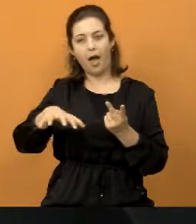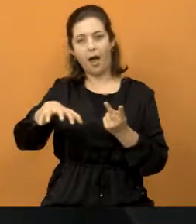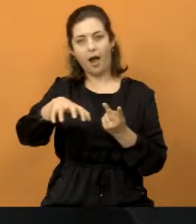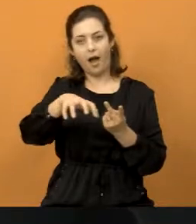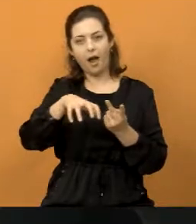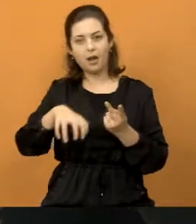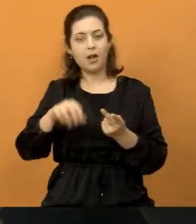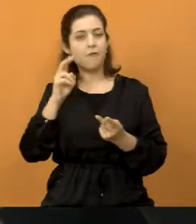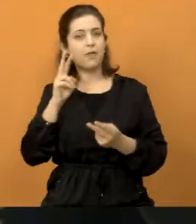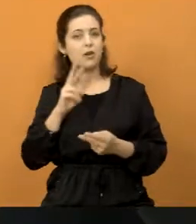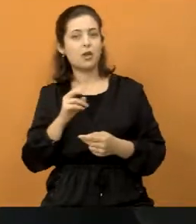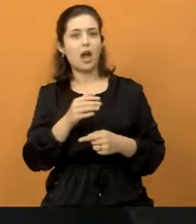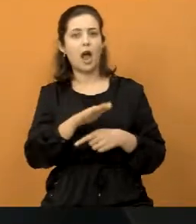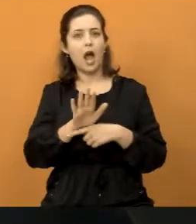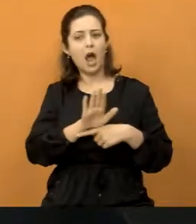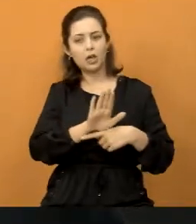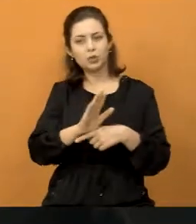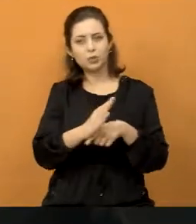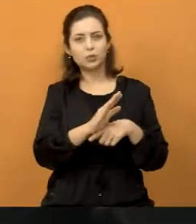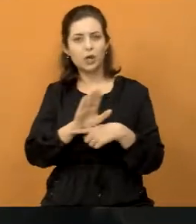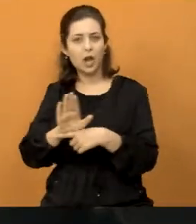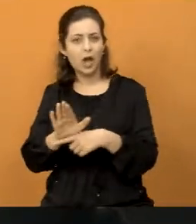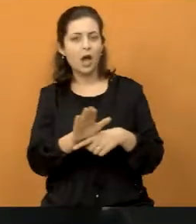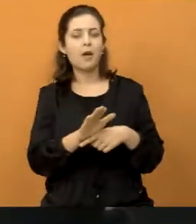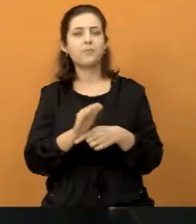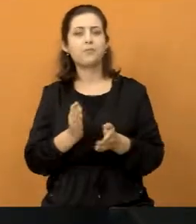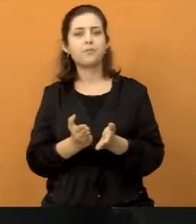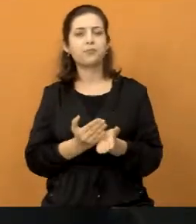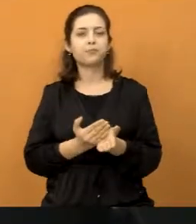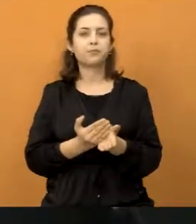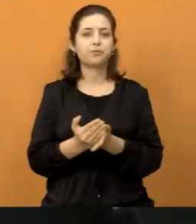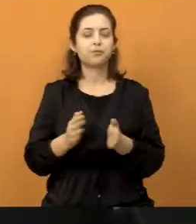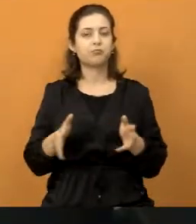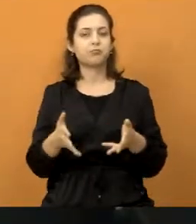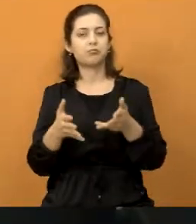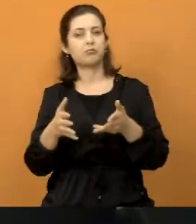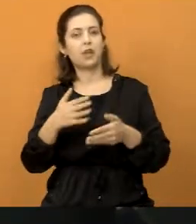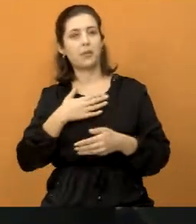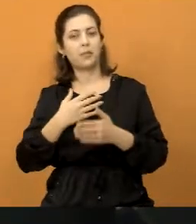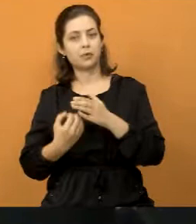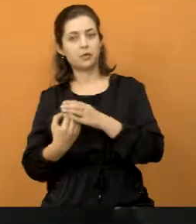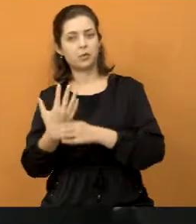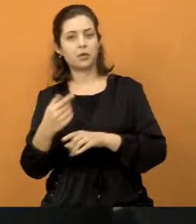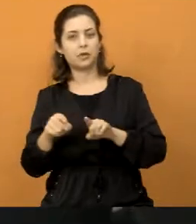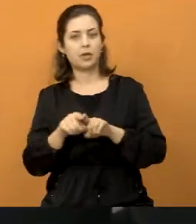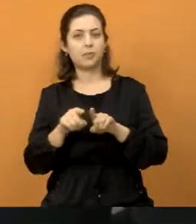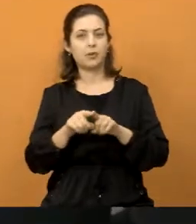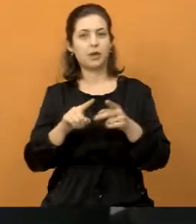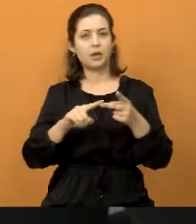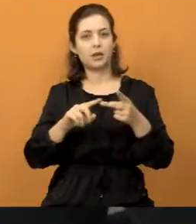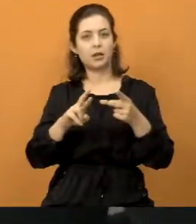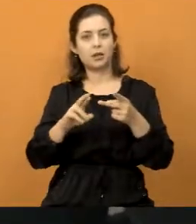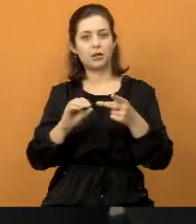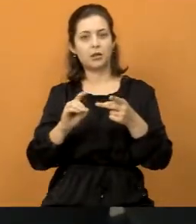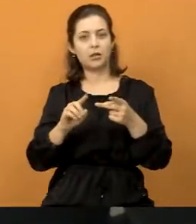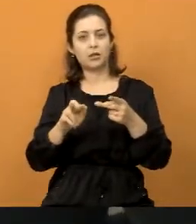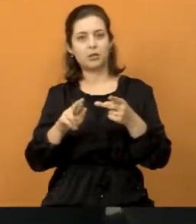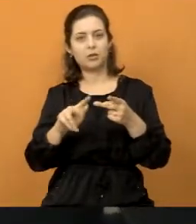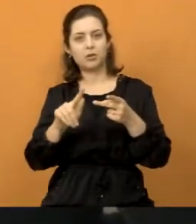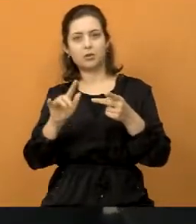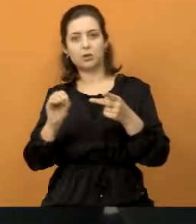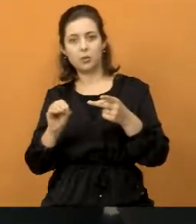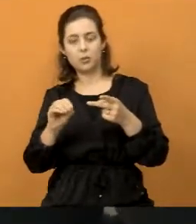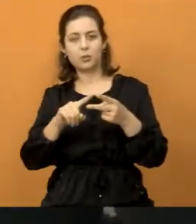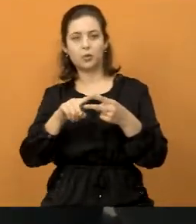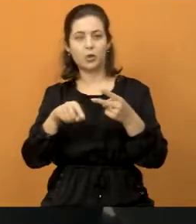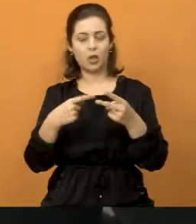nos ajudaram com a aprovação do projeto foi uma iniciativa é de minha autoria e também do doutor rodrigo salomon vereador aqui da